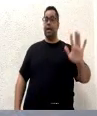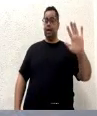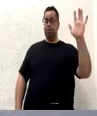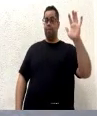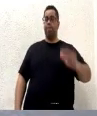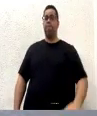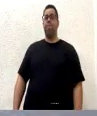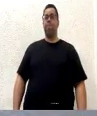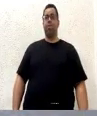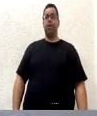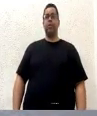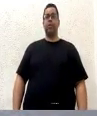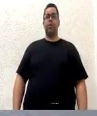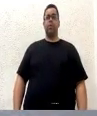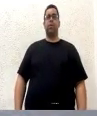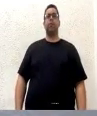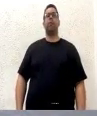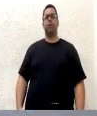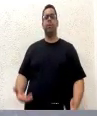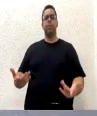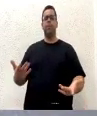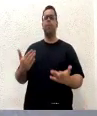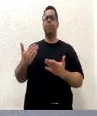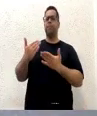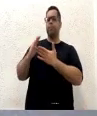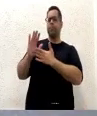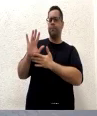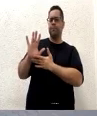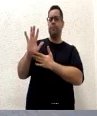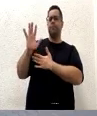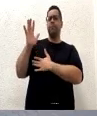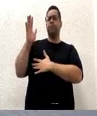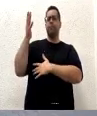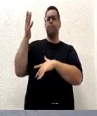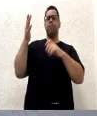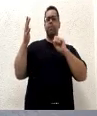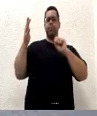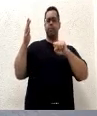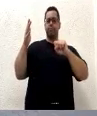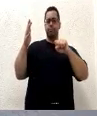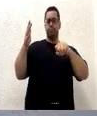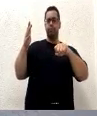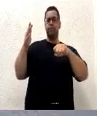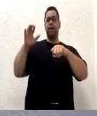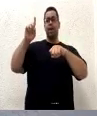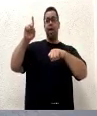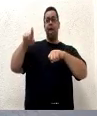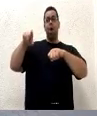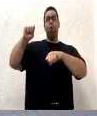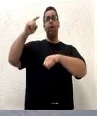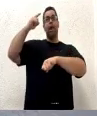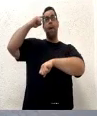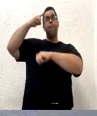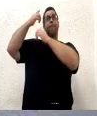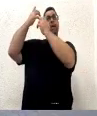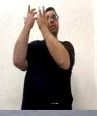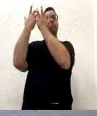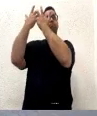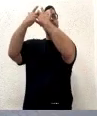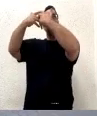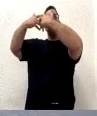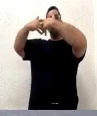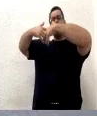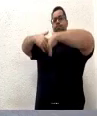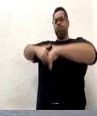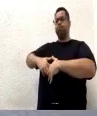a vacina, ela vem, sim, como mais uma estratégia para somar a nosso